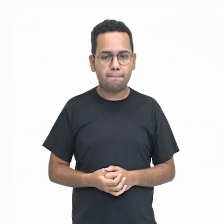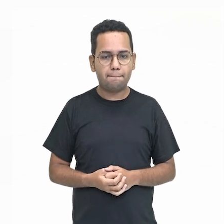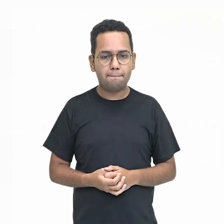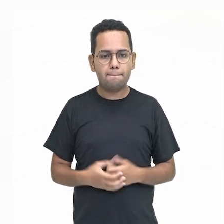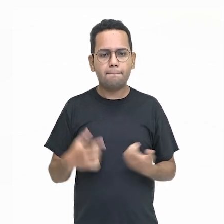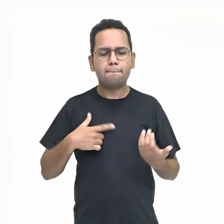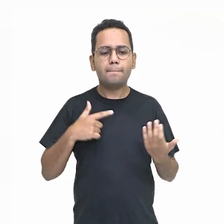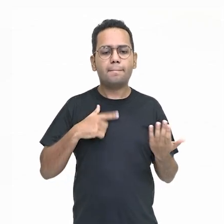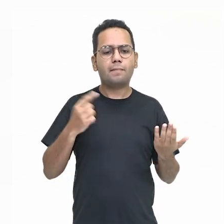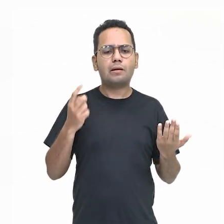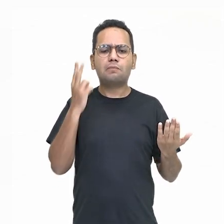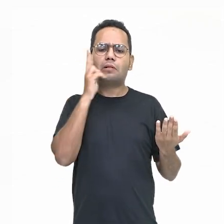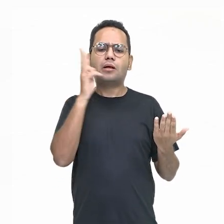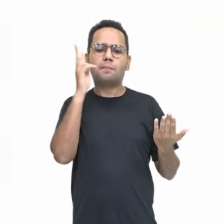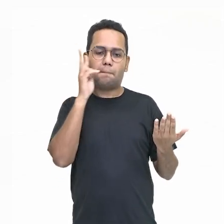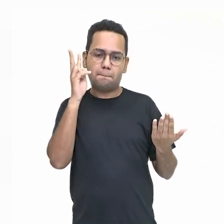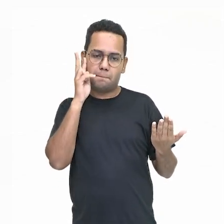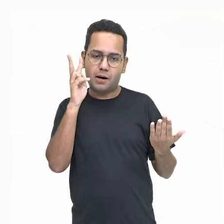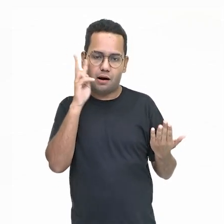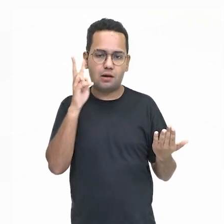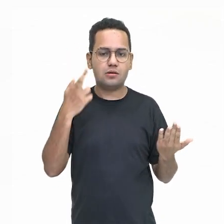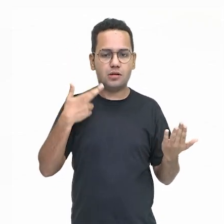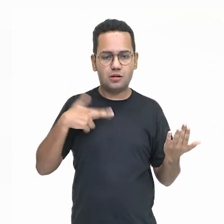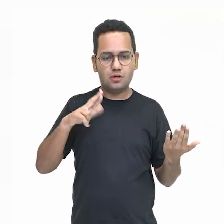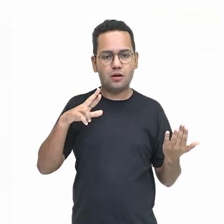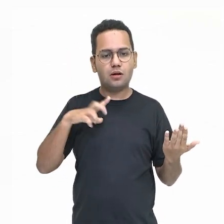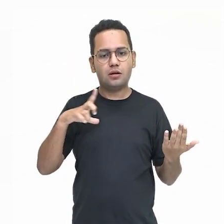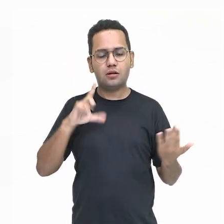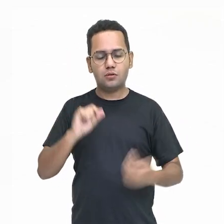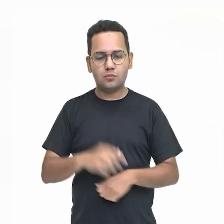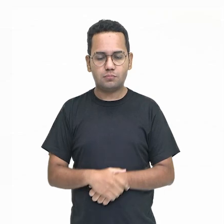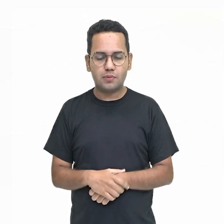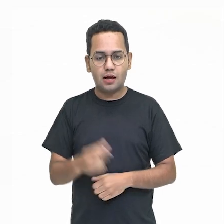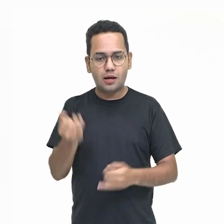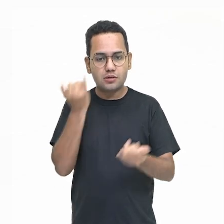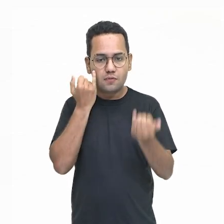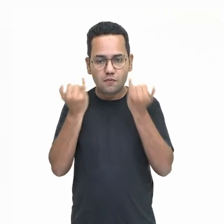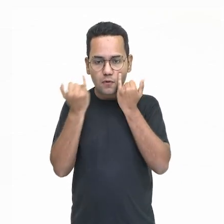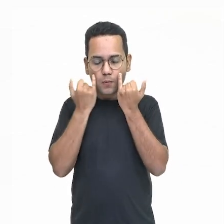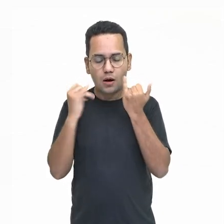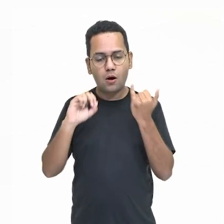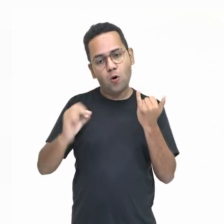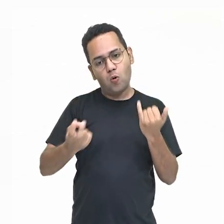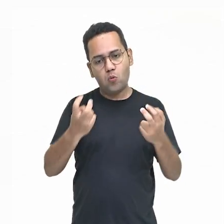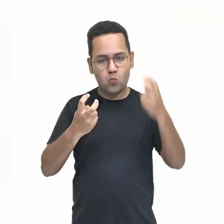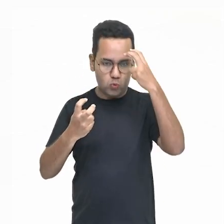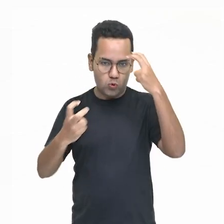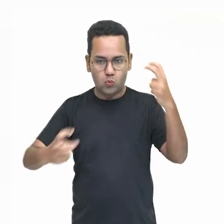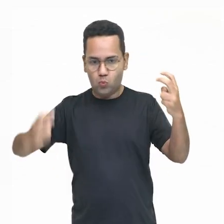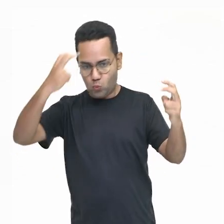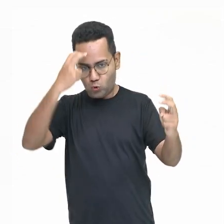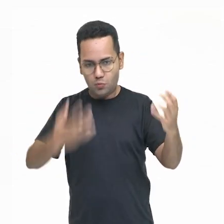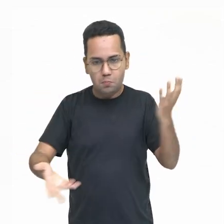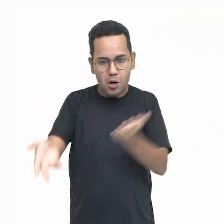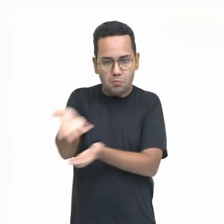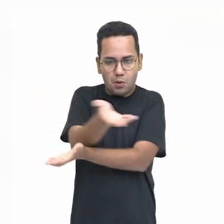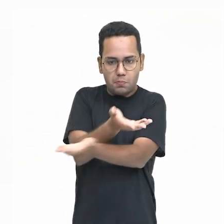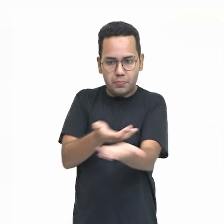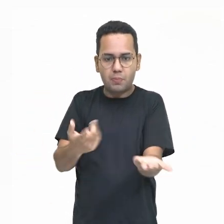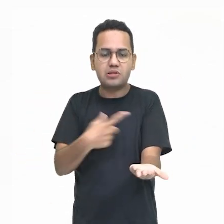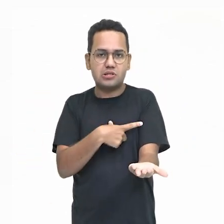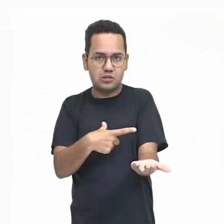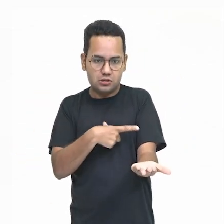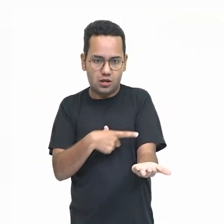memória religiosa cujas bases e intercâmbio do fazer religioso